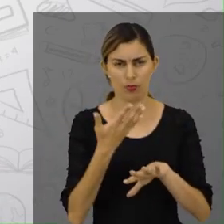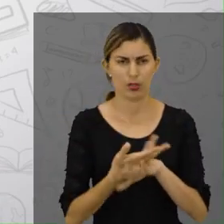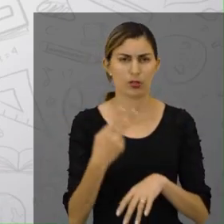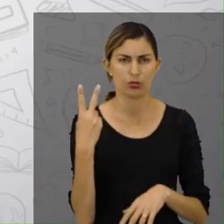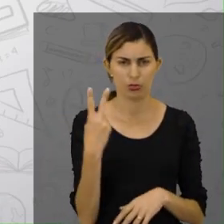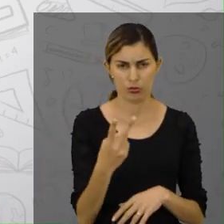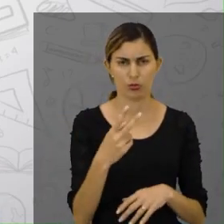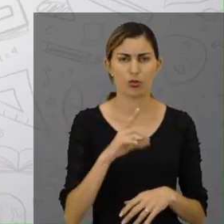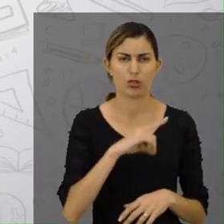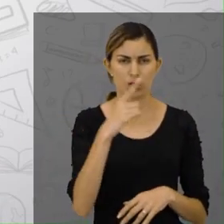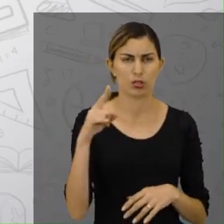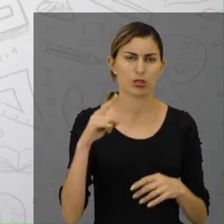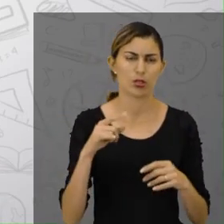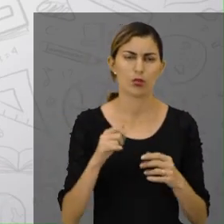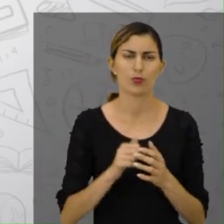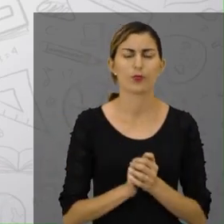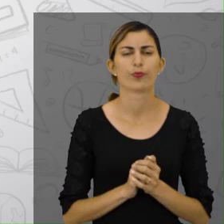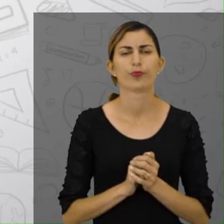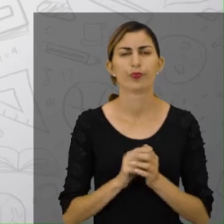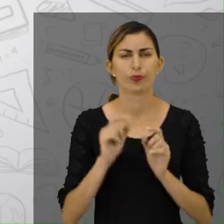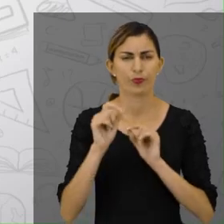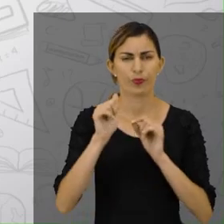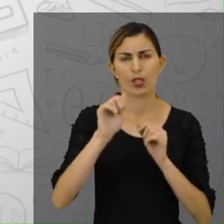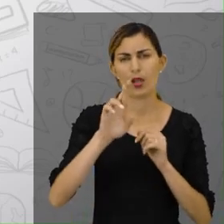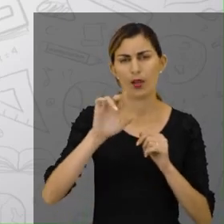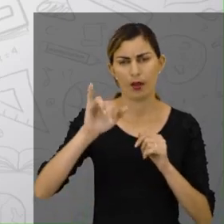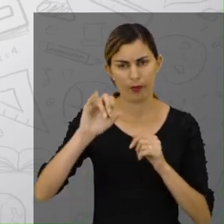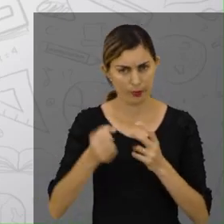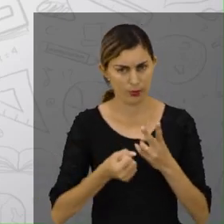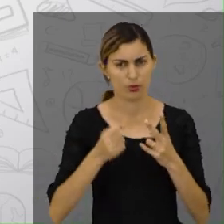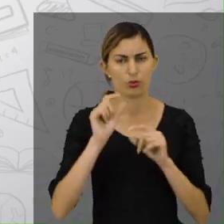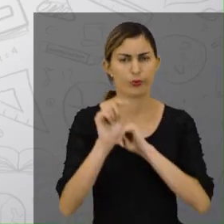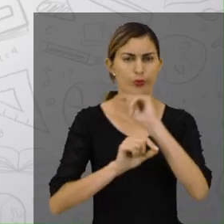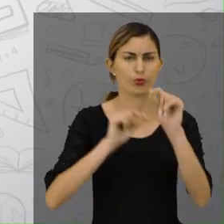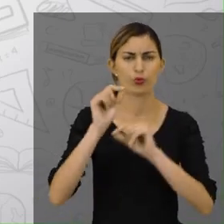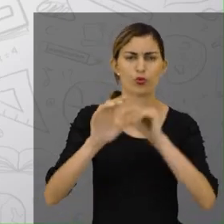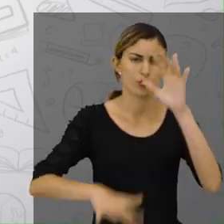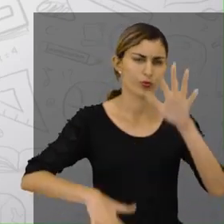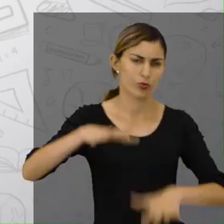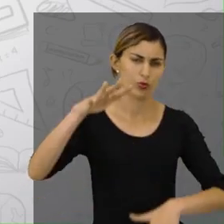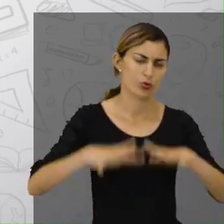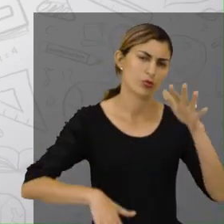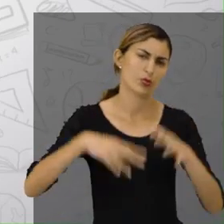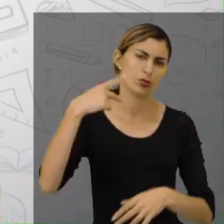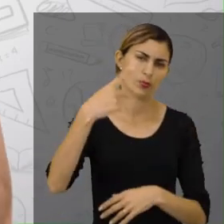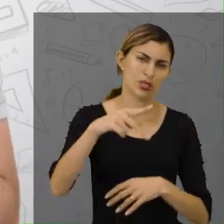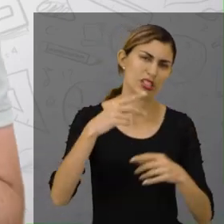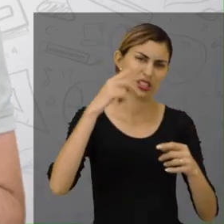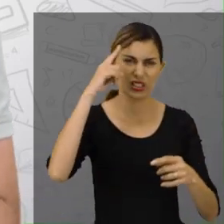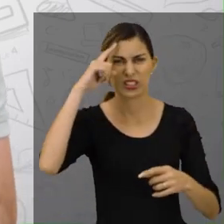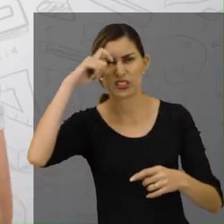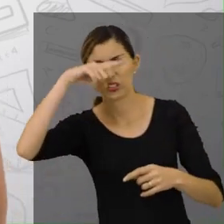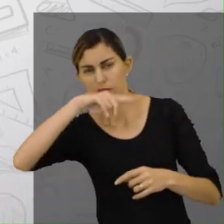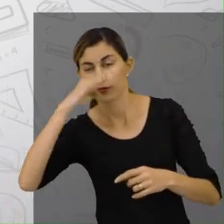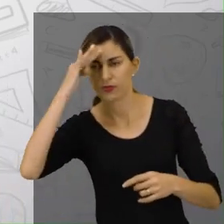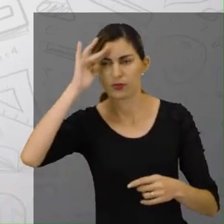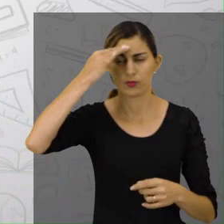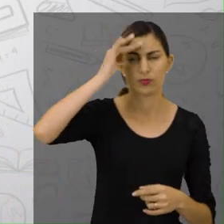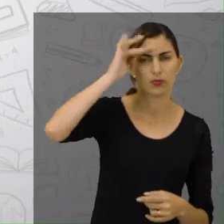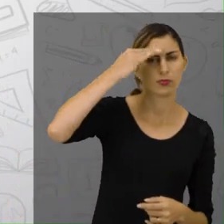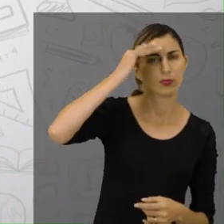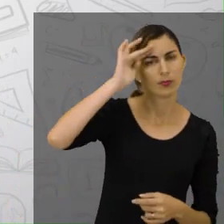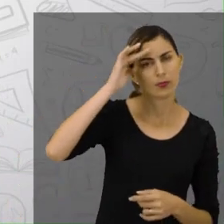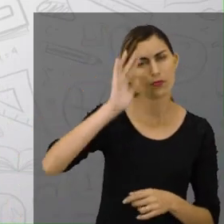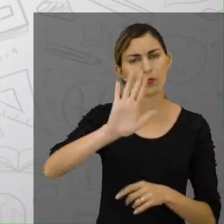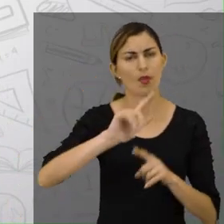competência 2, são os arrays. Os arrays geralmente geram um pouquinho de dificuldade no